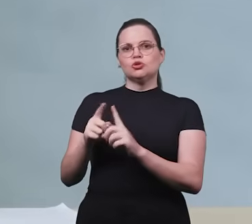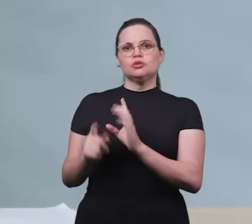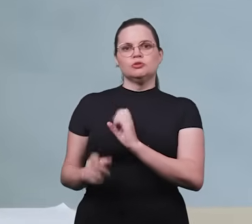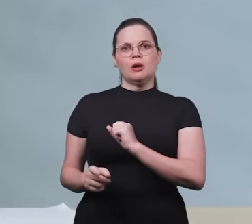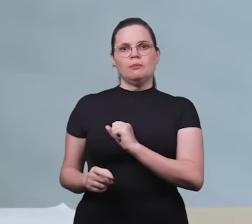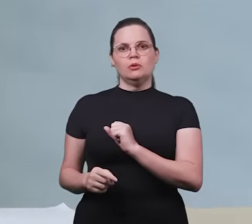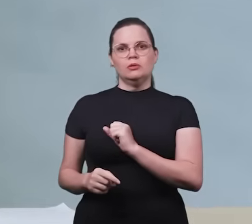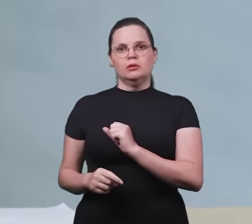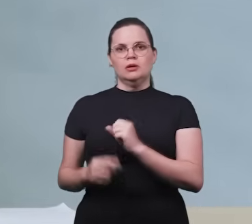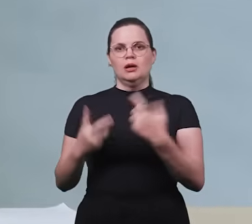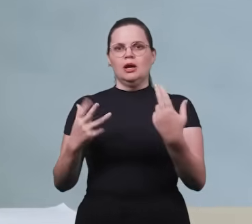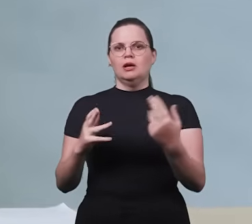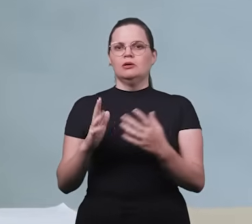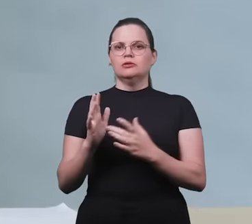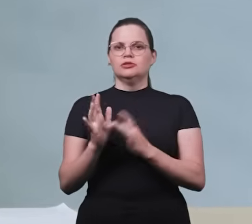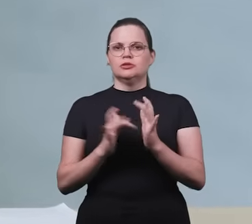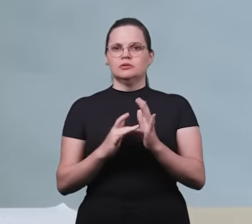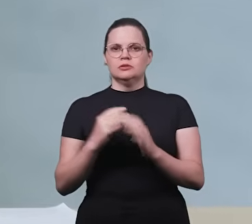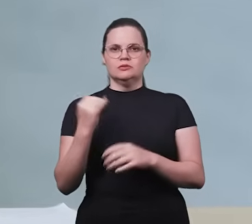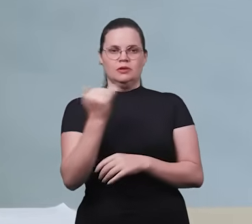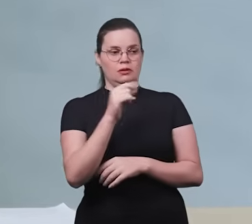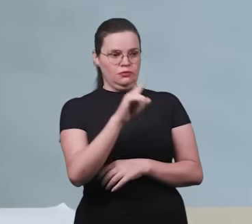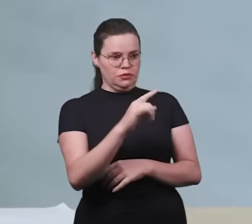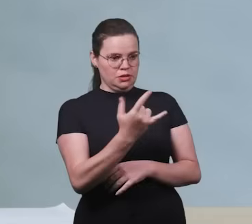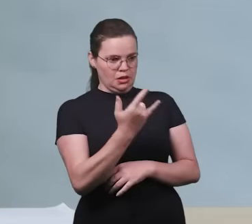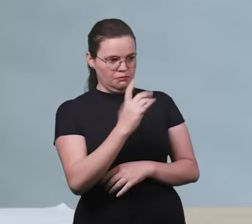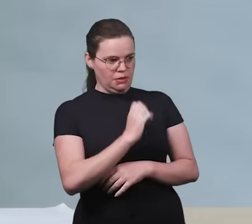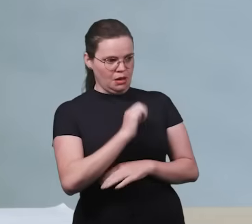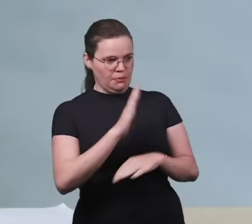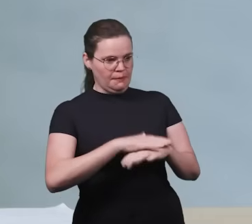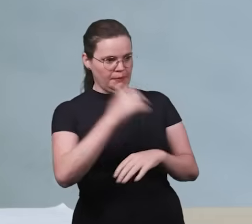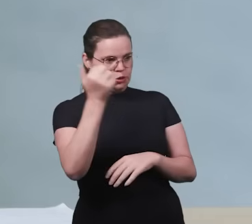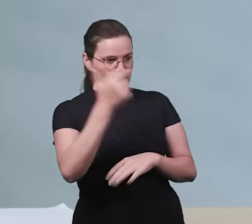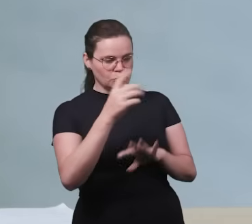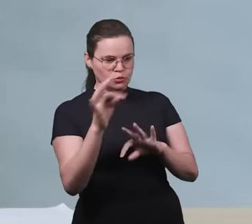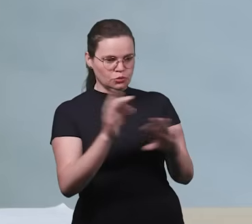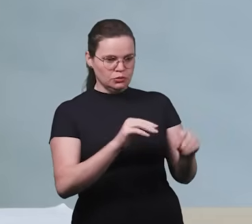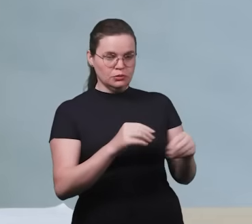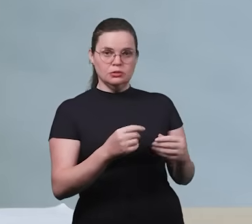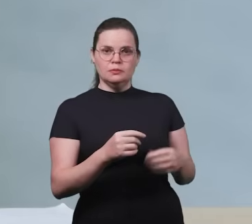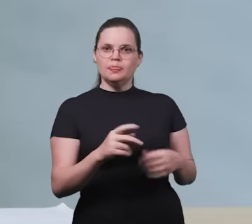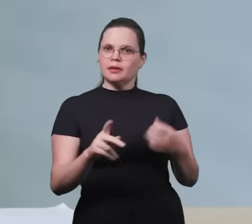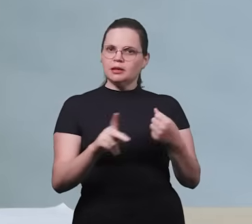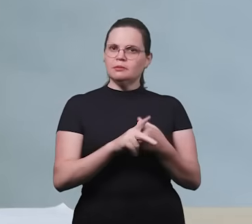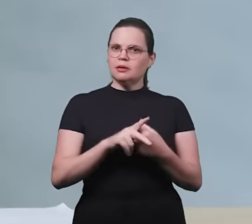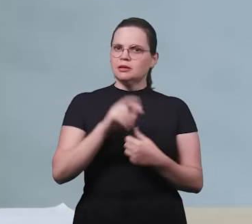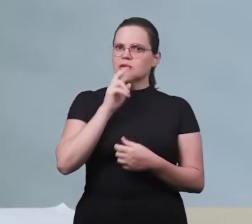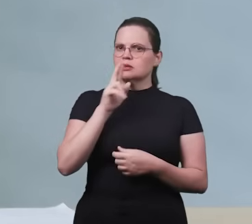se o Senhor Jesus chegasse para Pedro e falasse assim: Pedro, você me ama acima de tudo? E Pedro ele